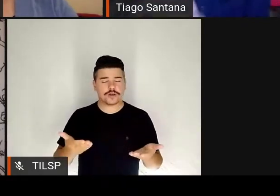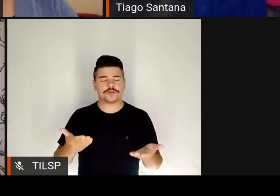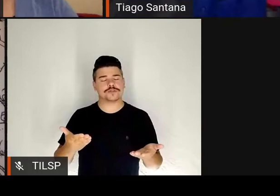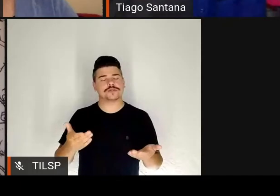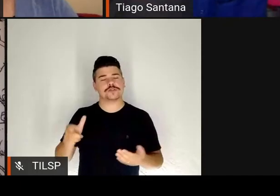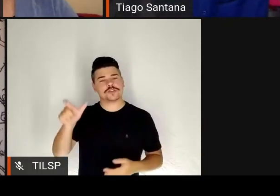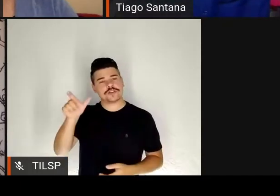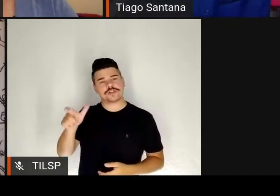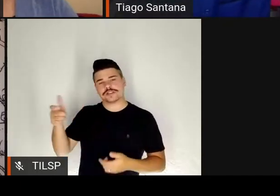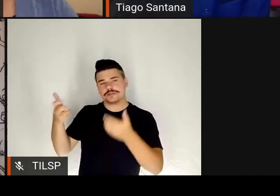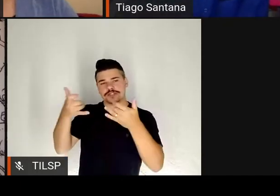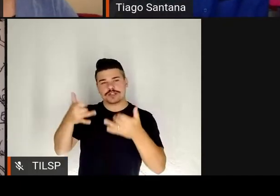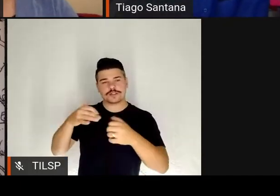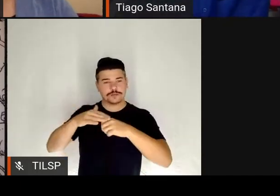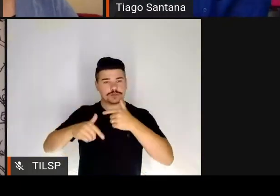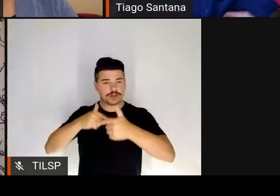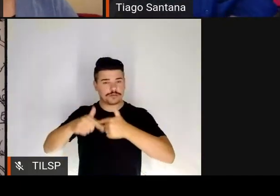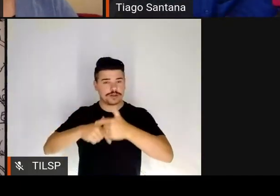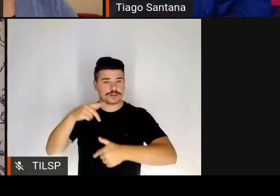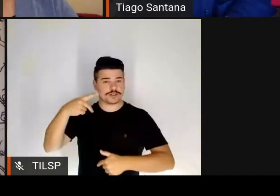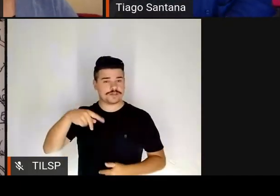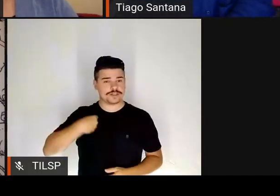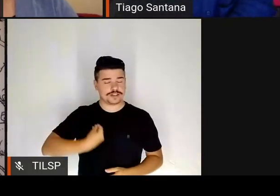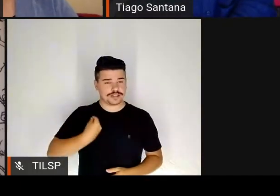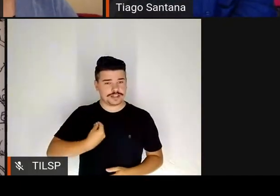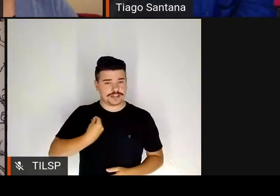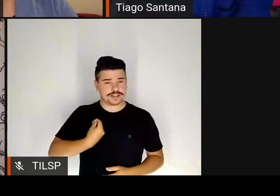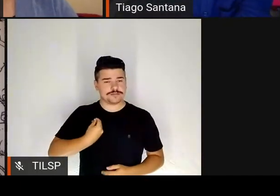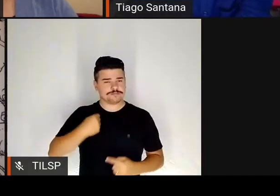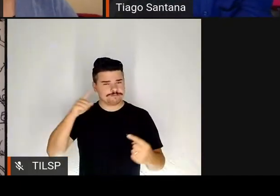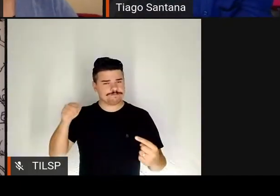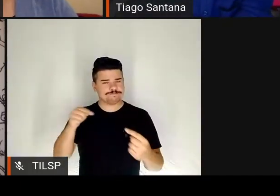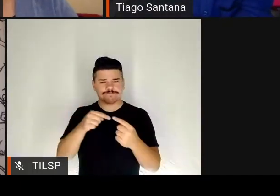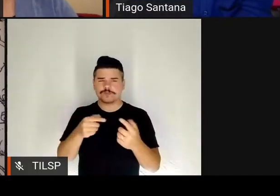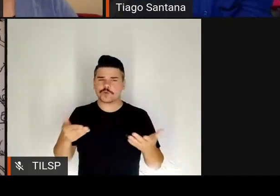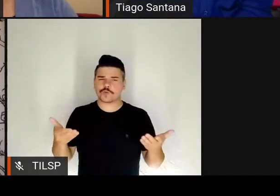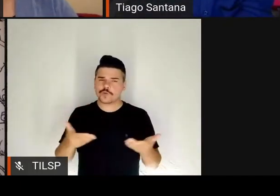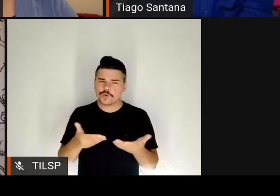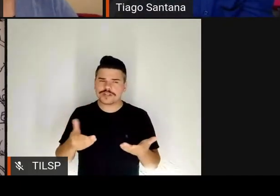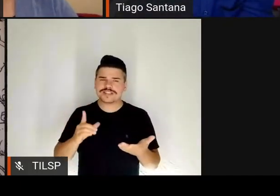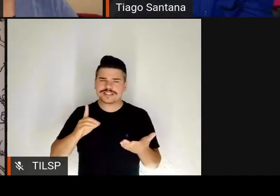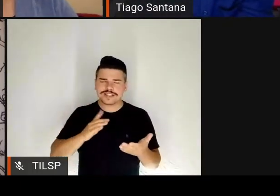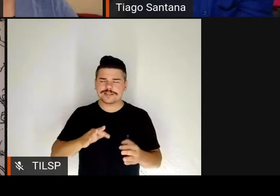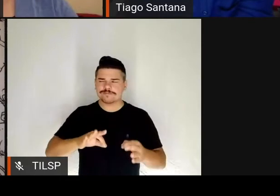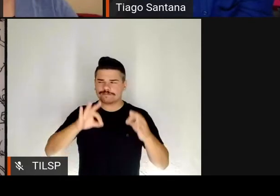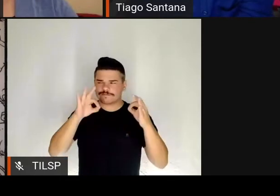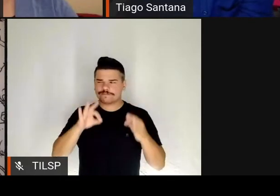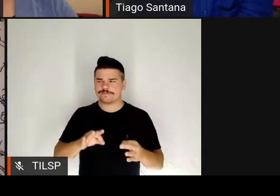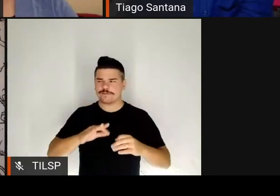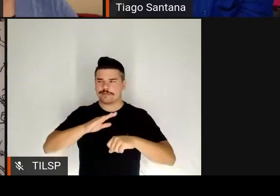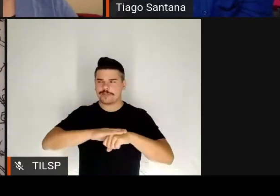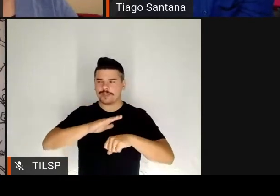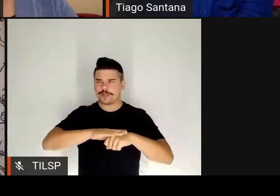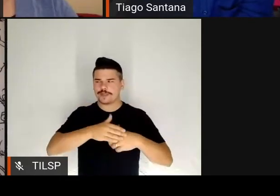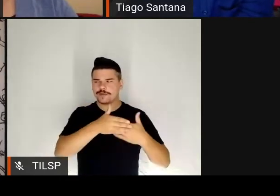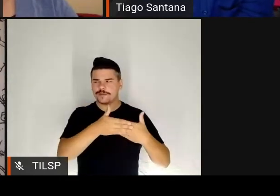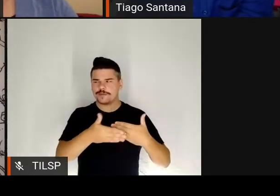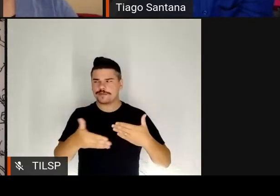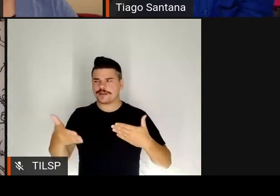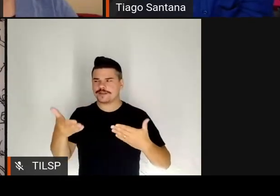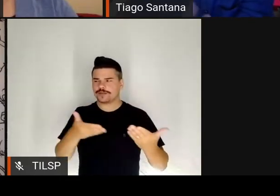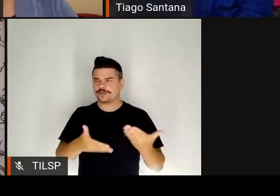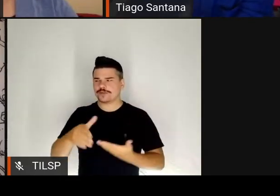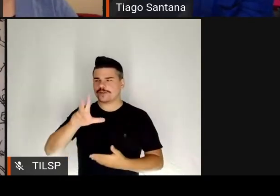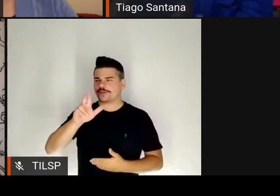dele, que é muito atual nesse sentido, é, a gente está vivendo um momento que a obra do Luciano ela é muito,